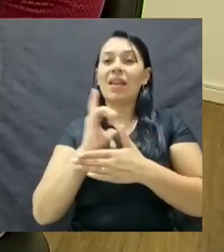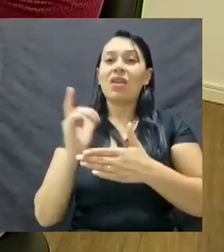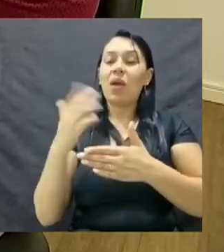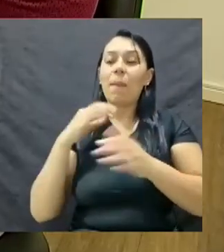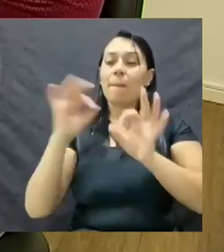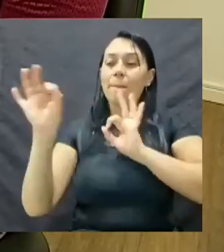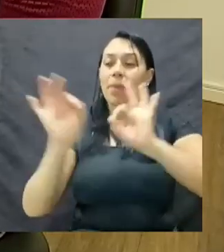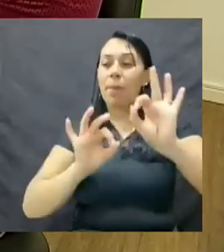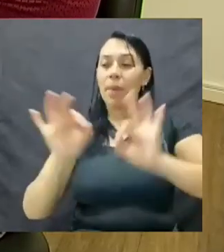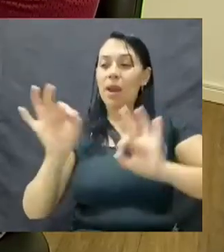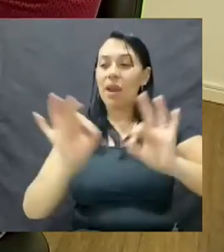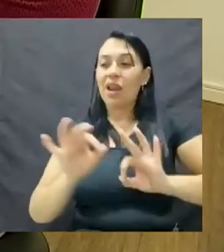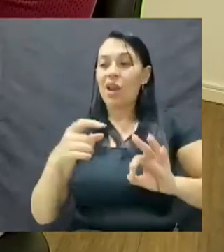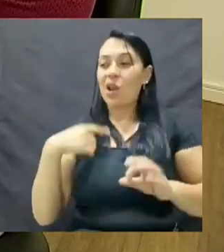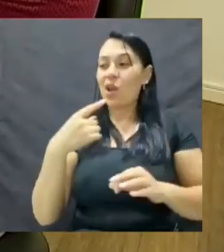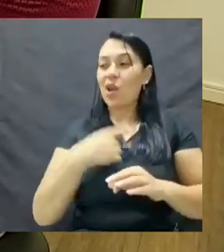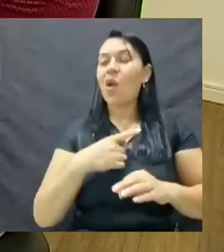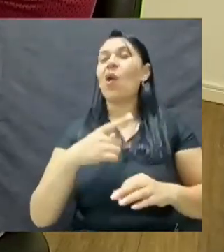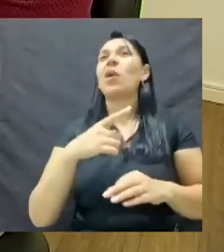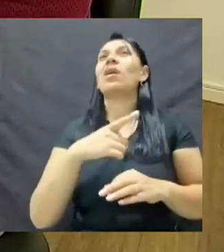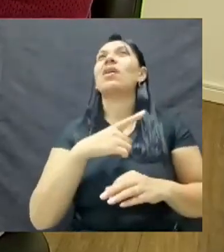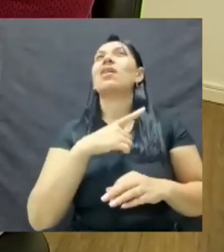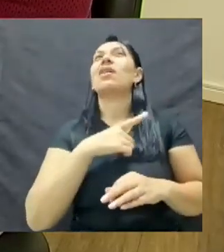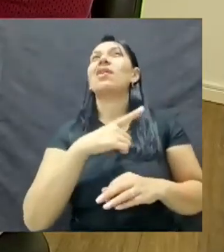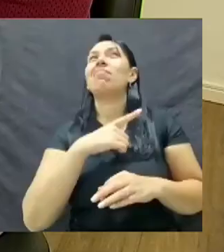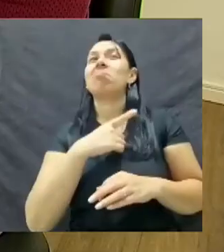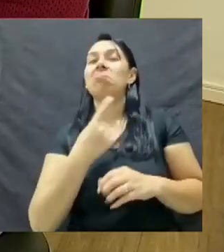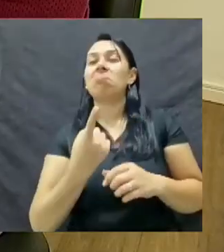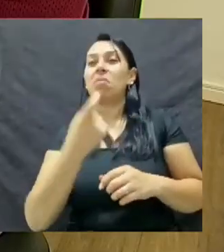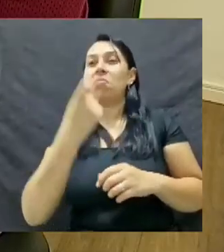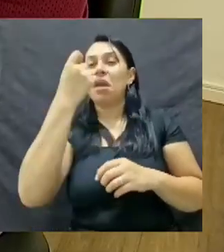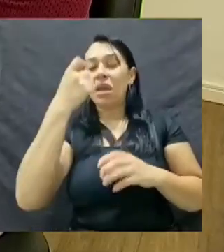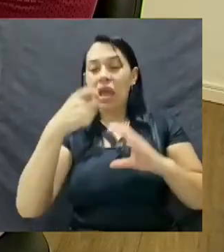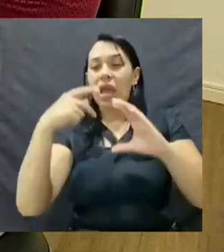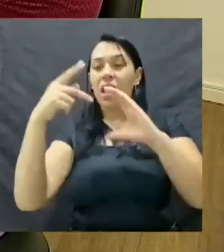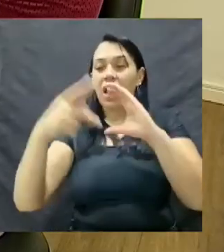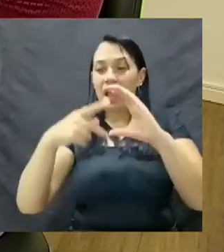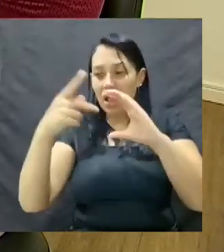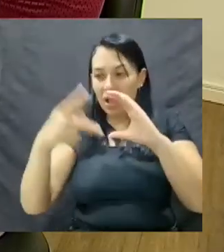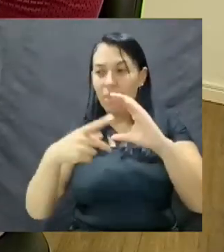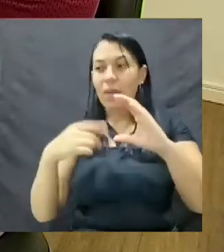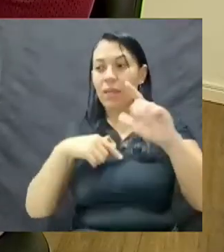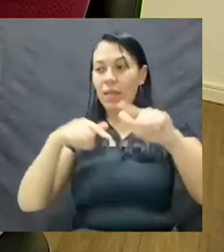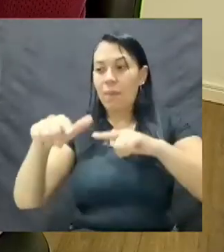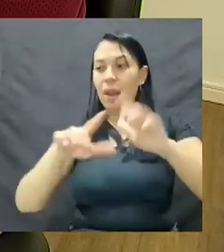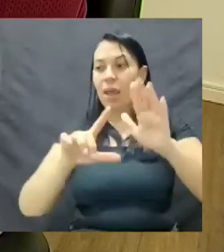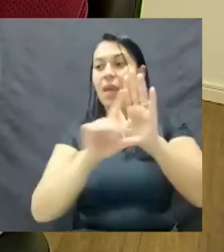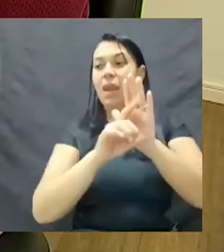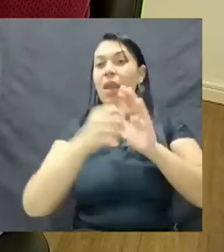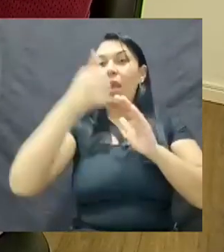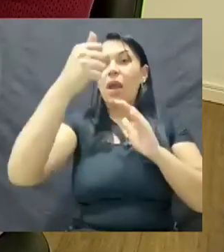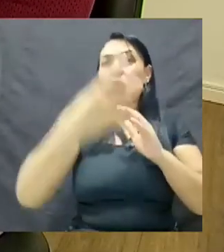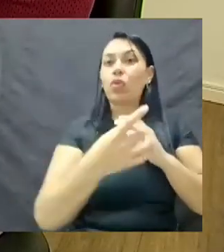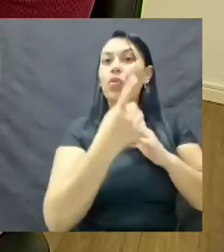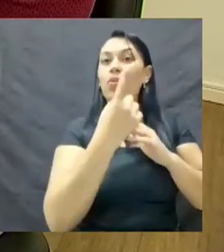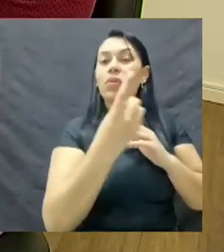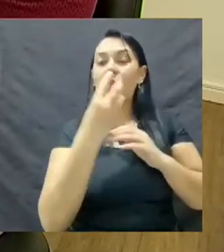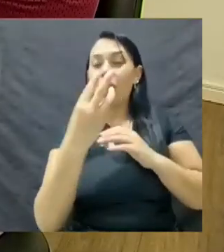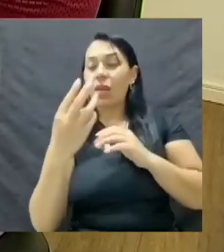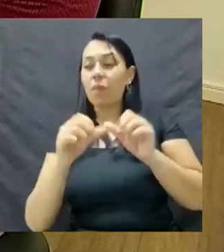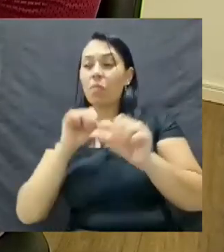provavelmente fomos uma das primeiras câmaras a trabalhar diretamente com essa lei 14133, que teve uma mudança grande aí nos